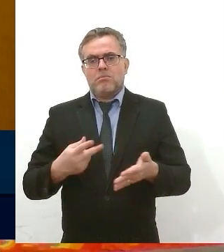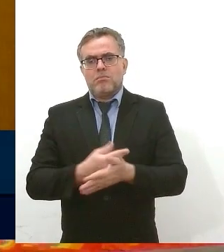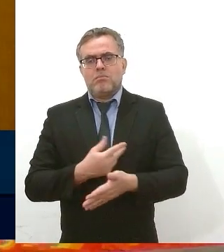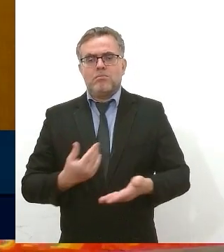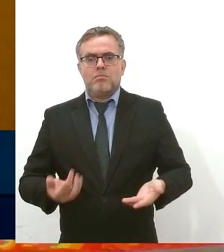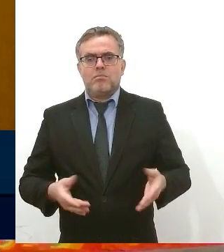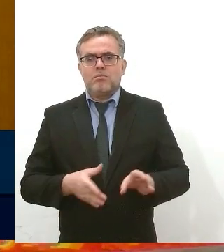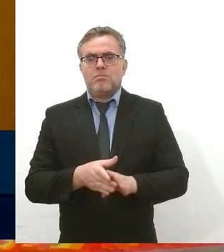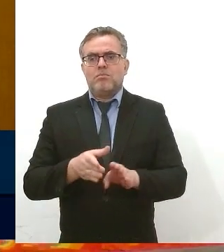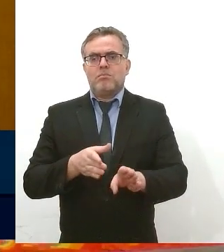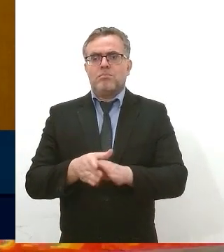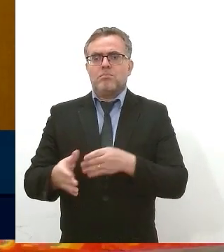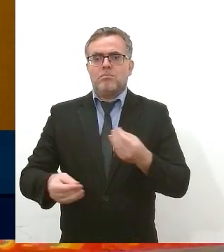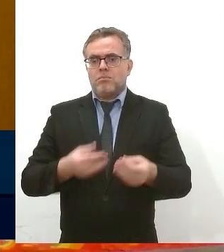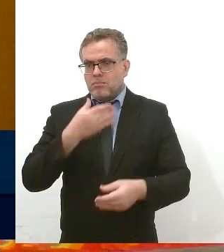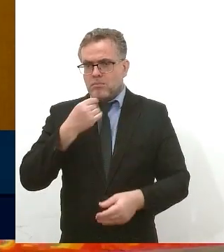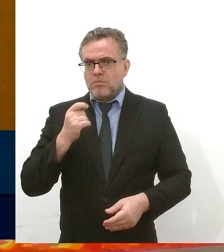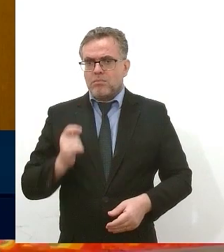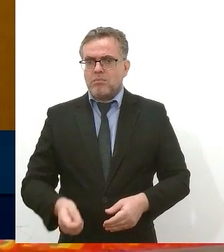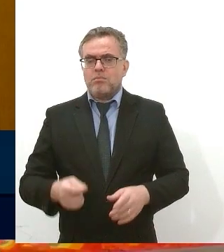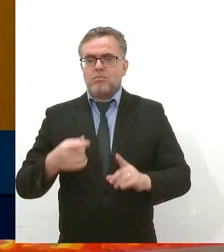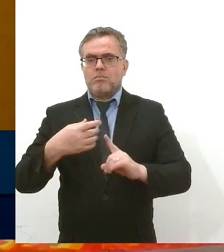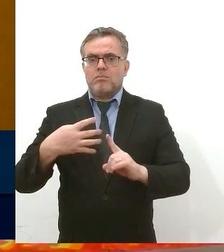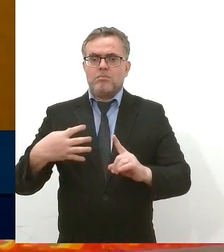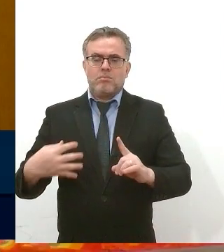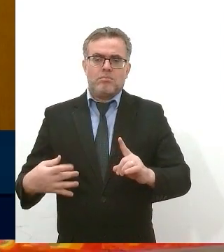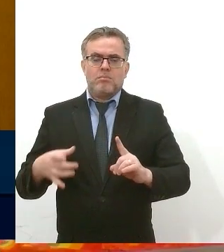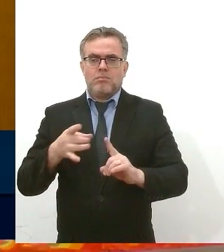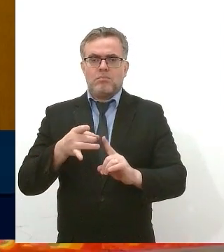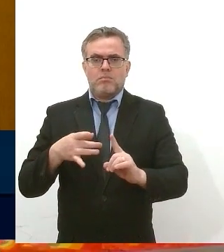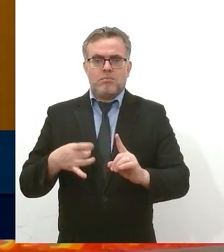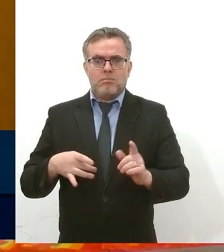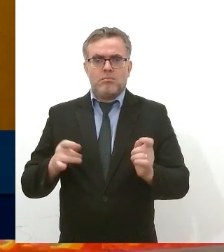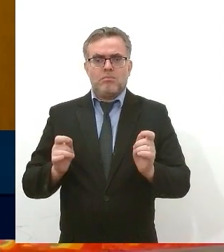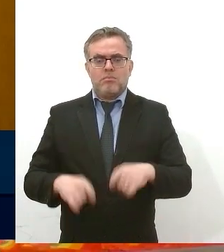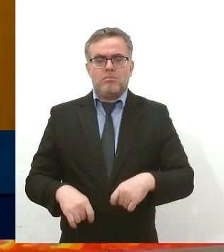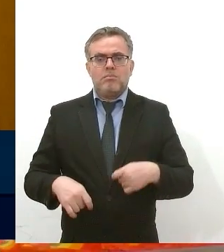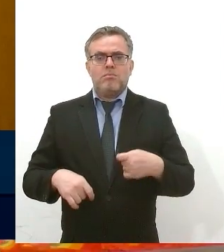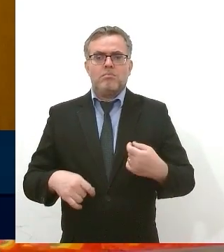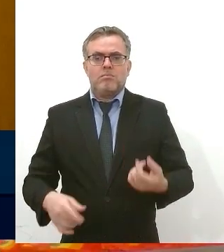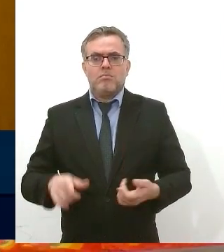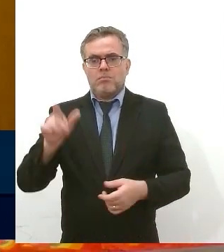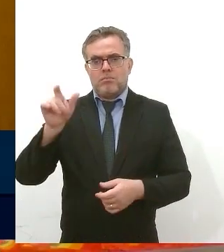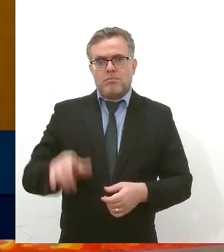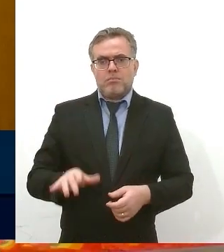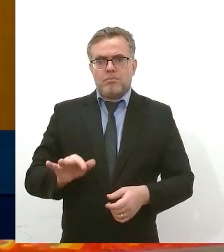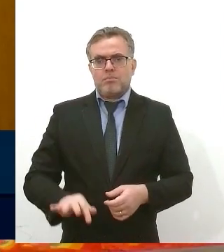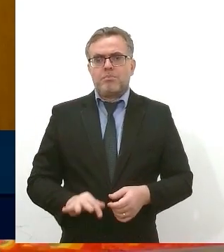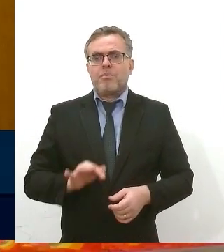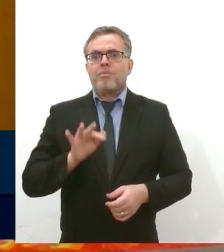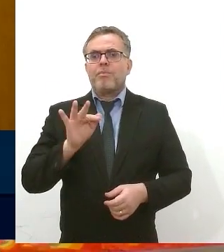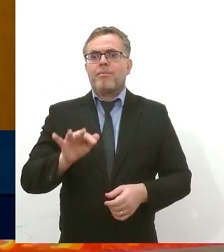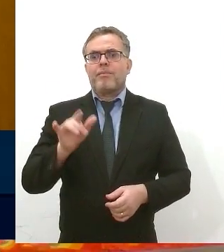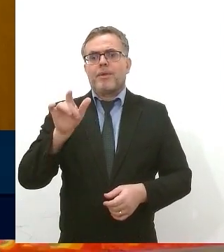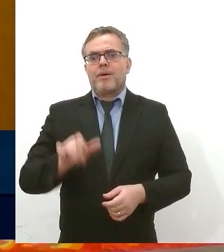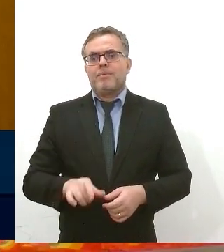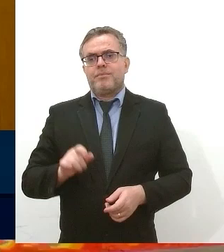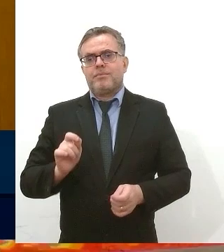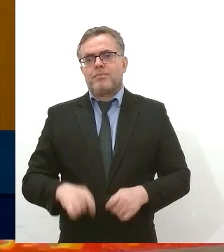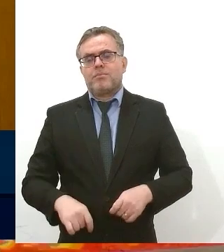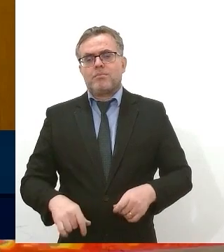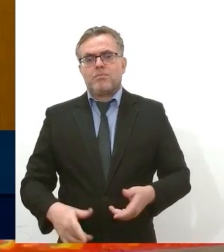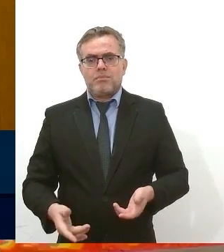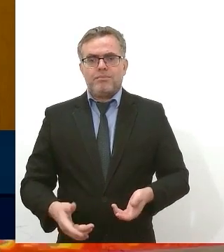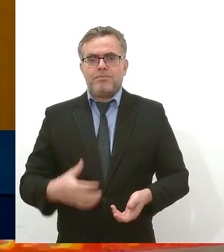a LGBTfobia, ele acaba tendo essa atitude. Porque é a